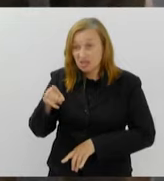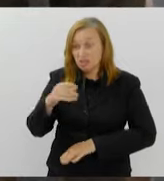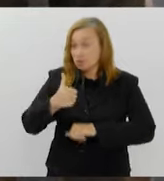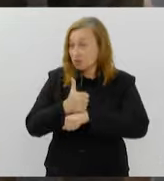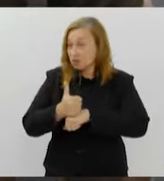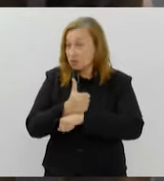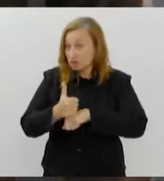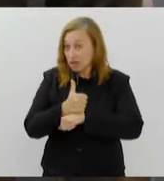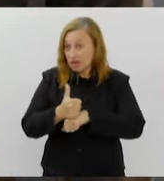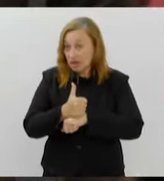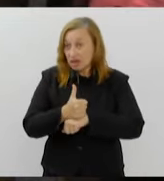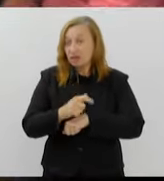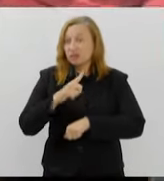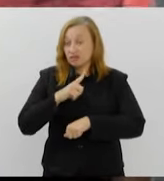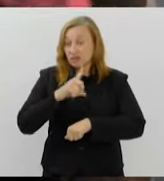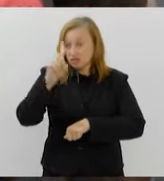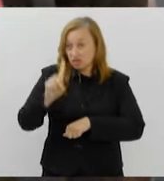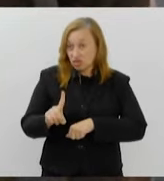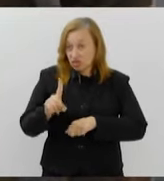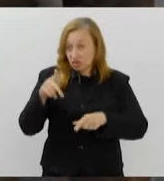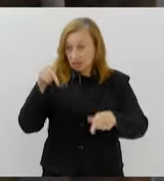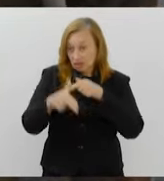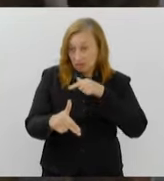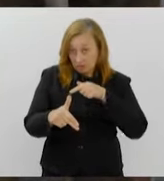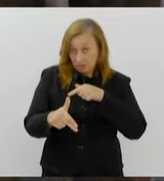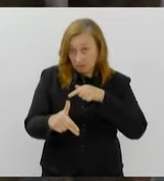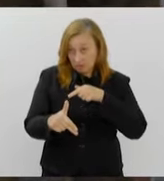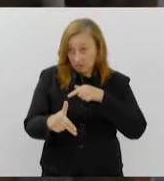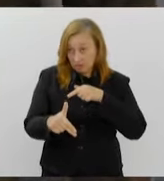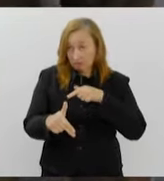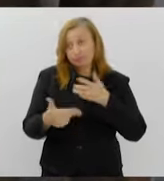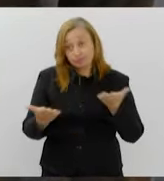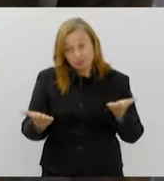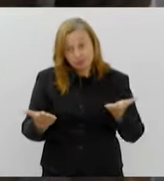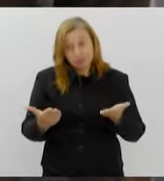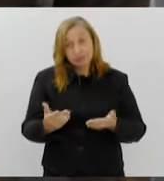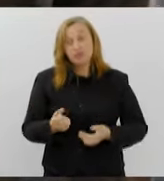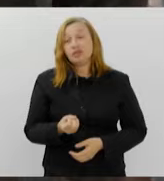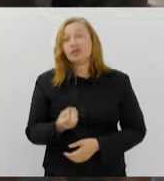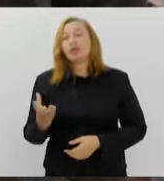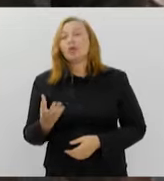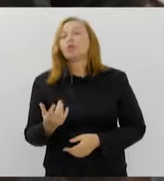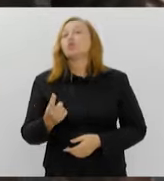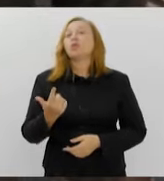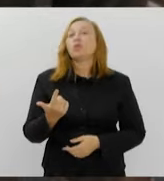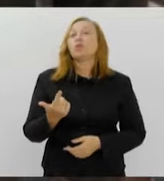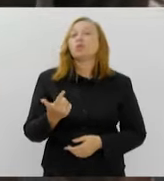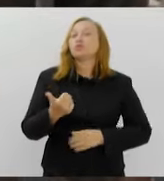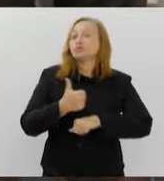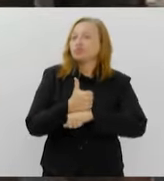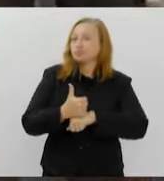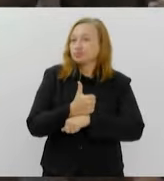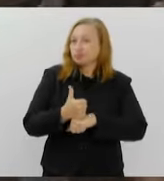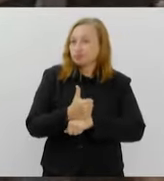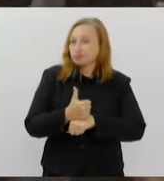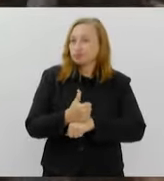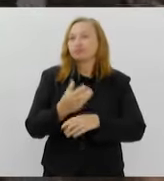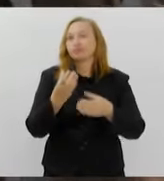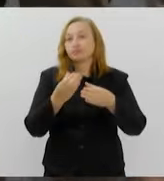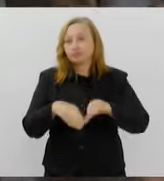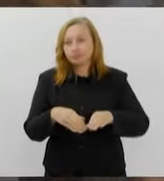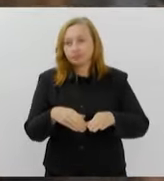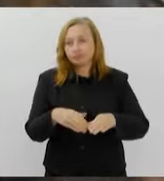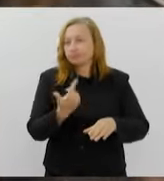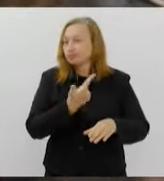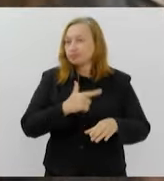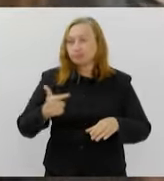galeria tiveram seu direito violado tiveram seu direito violado enquanto alguém queant profissionais que fizeram concurso e